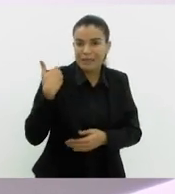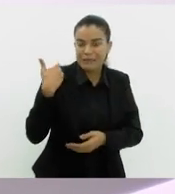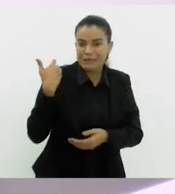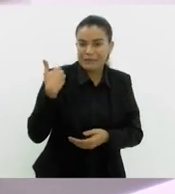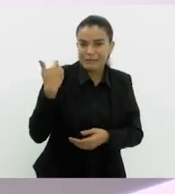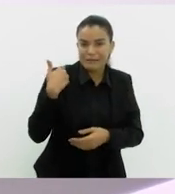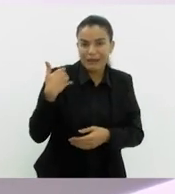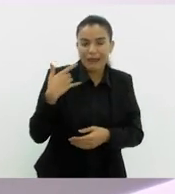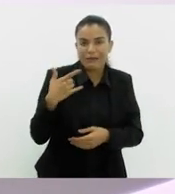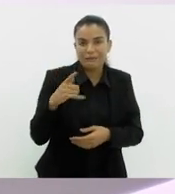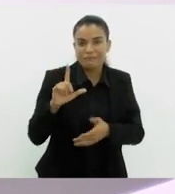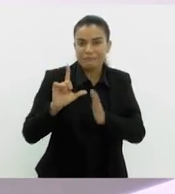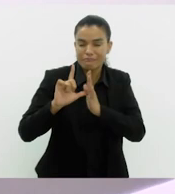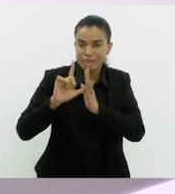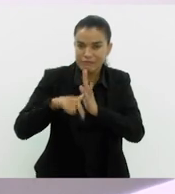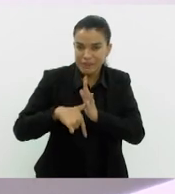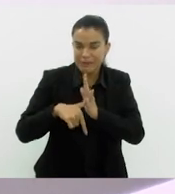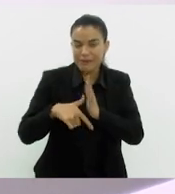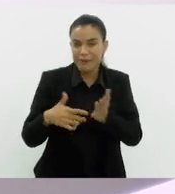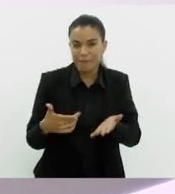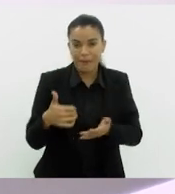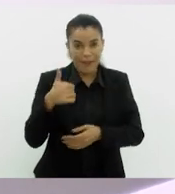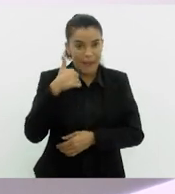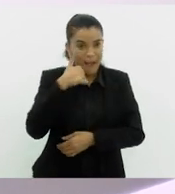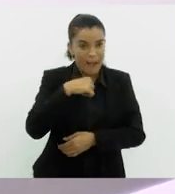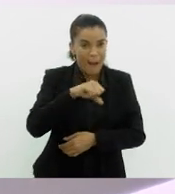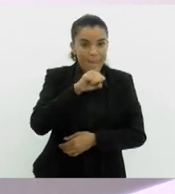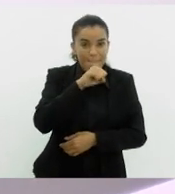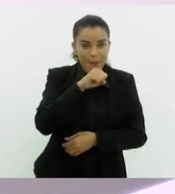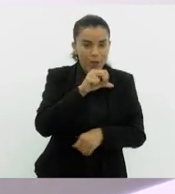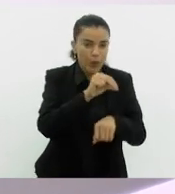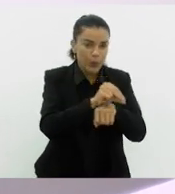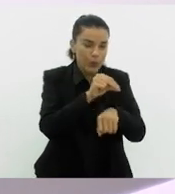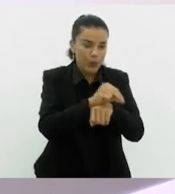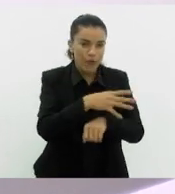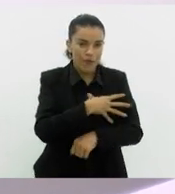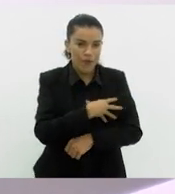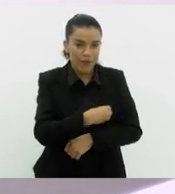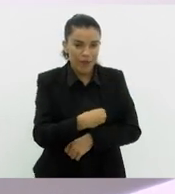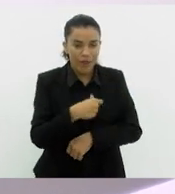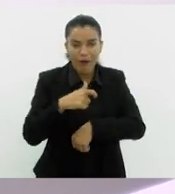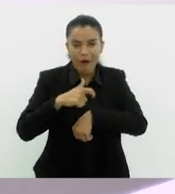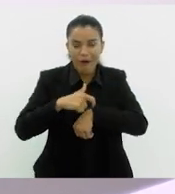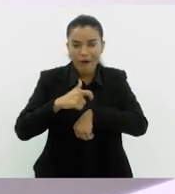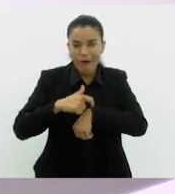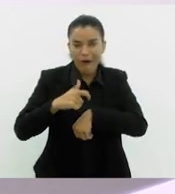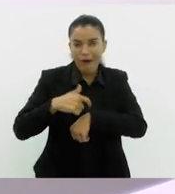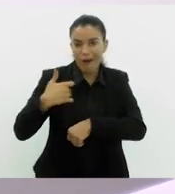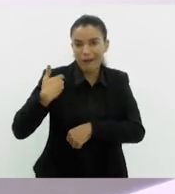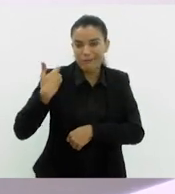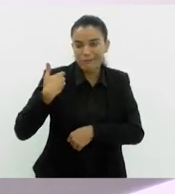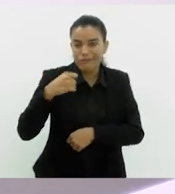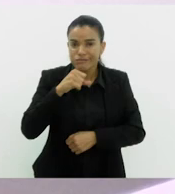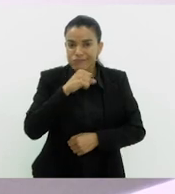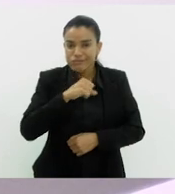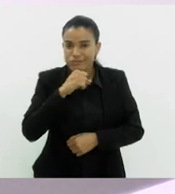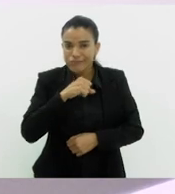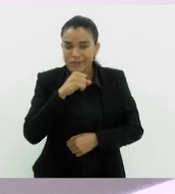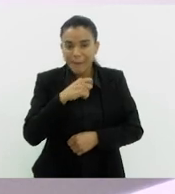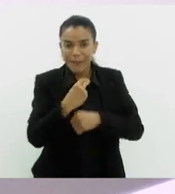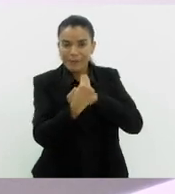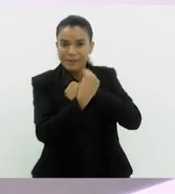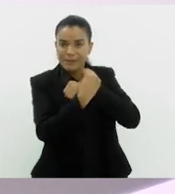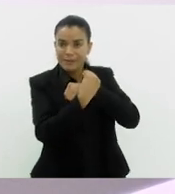mais tarde. Então, muitas vezes, essa mulher que cuidou da vida inteira, ela chega num momento da vida que ela também precisava de algum